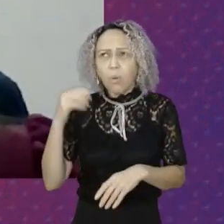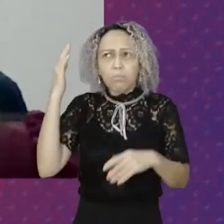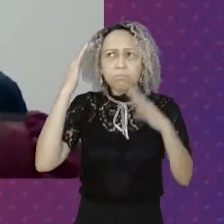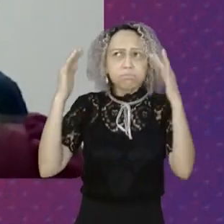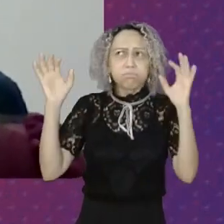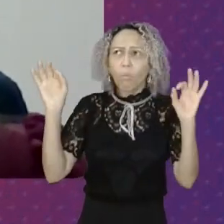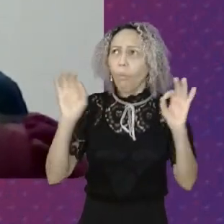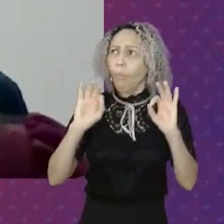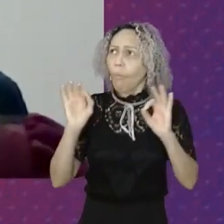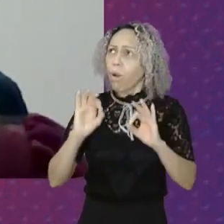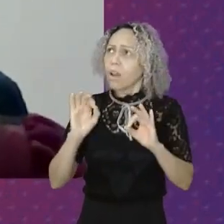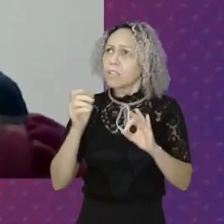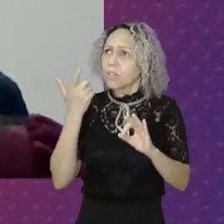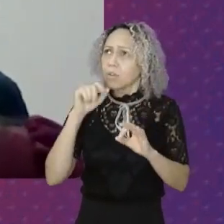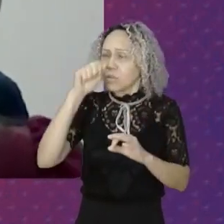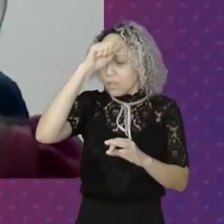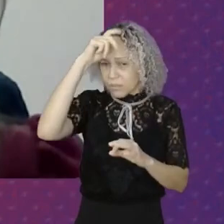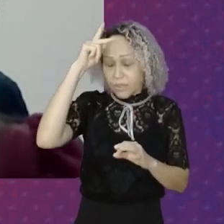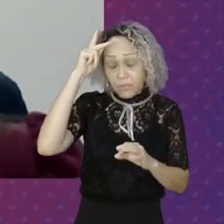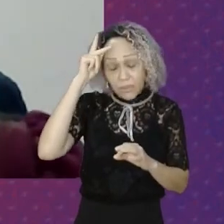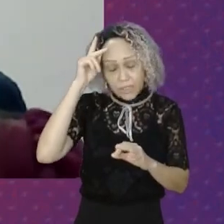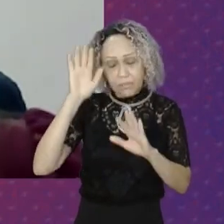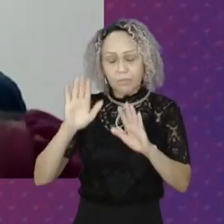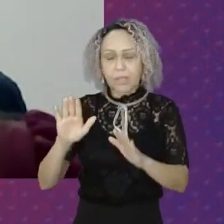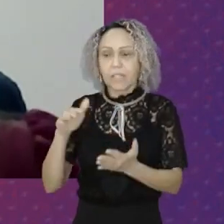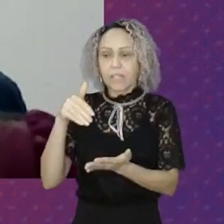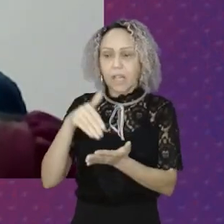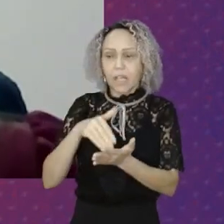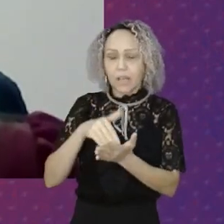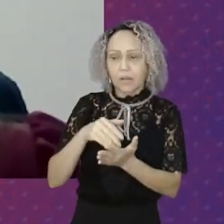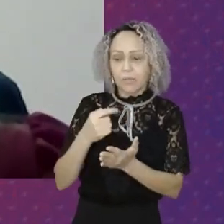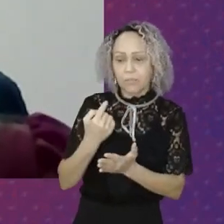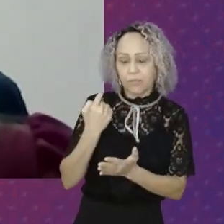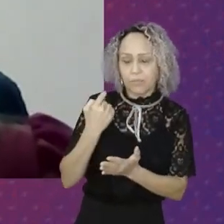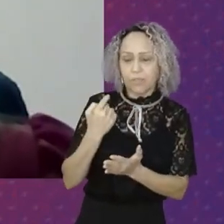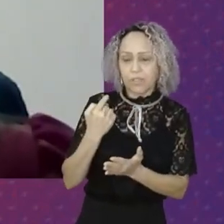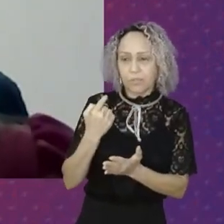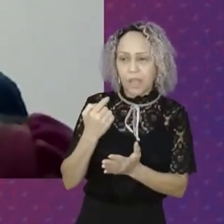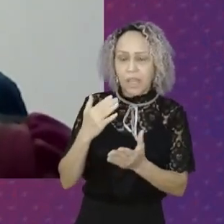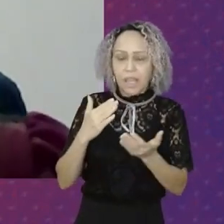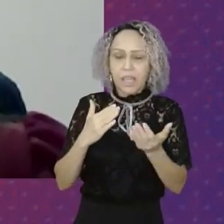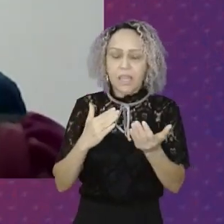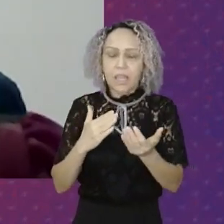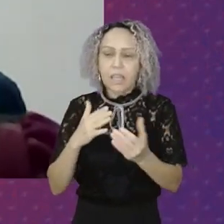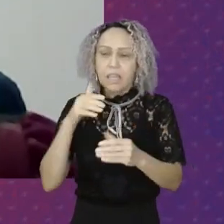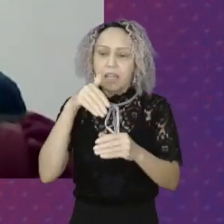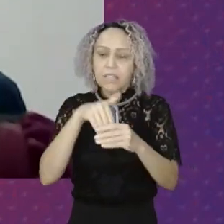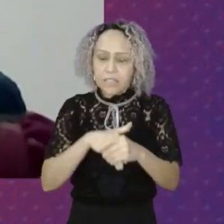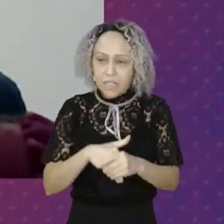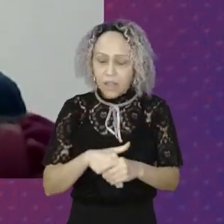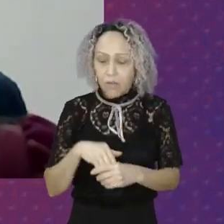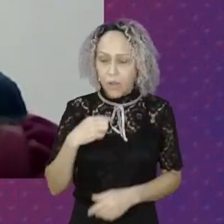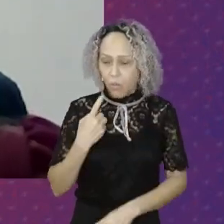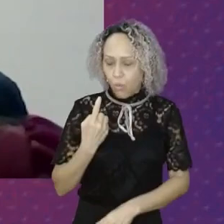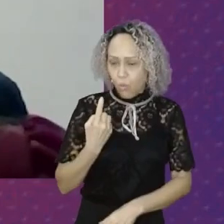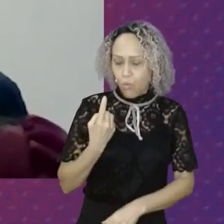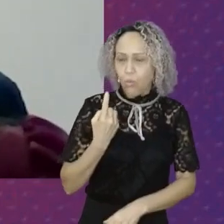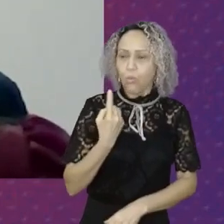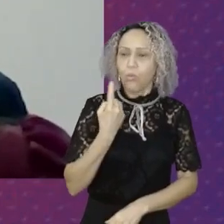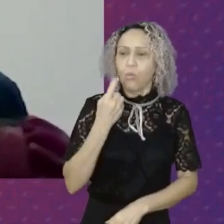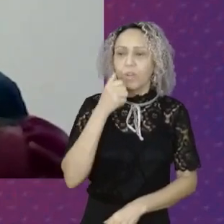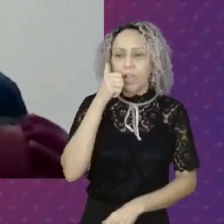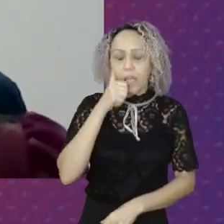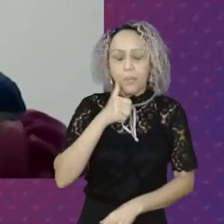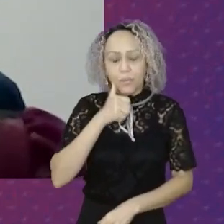lugar. Eu fui nessa última eleição a única mulher eleita pelo Partido dos Trabalhadores no estado